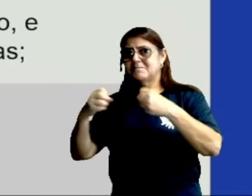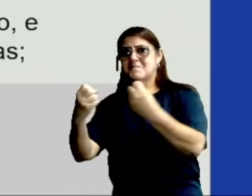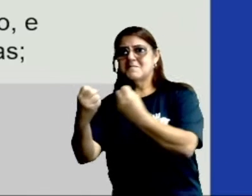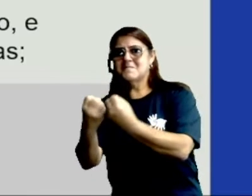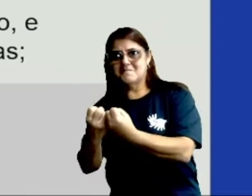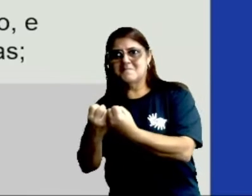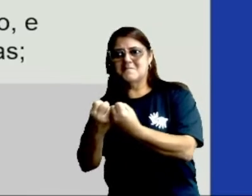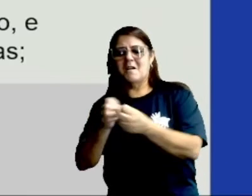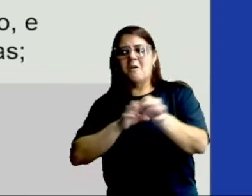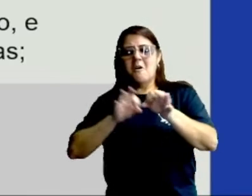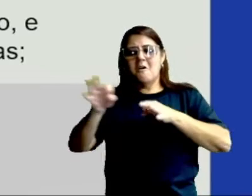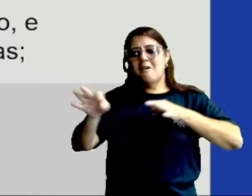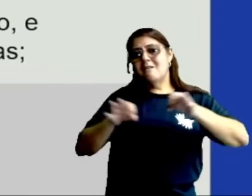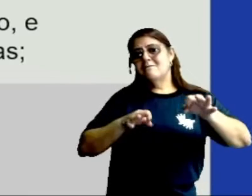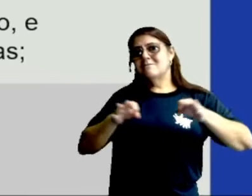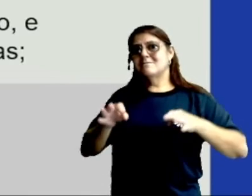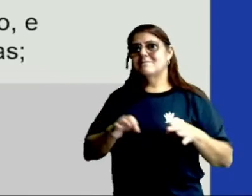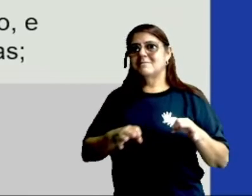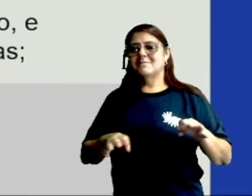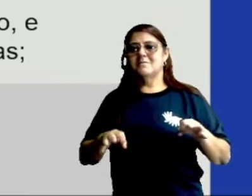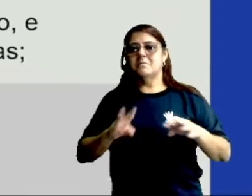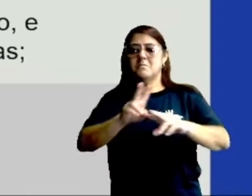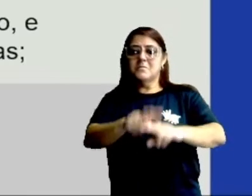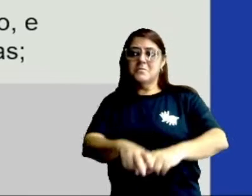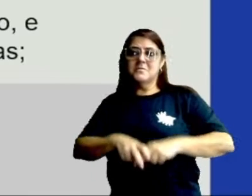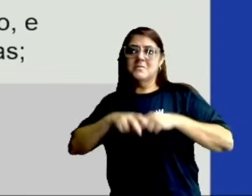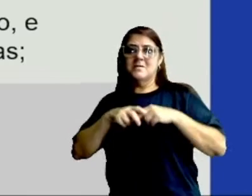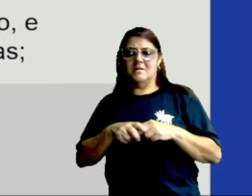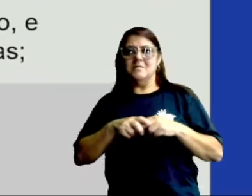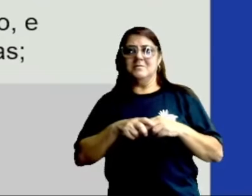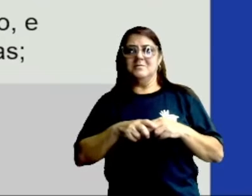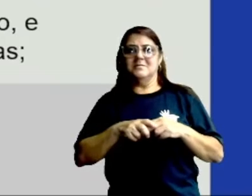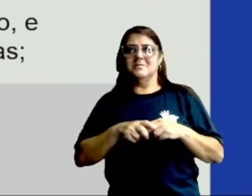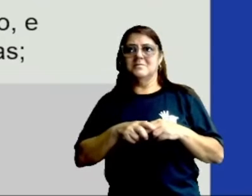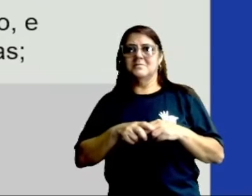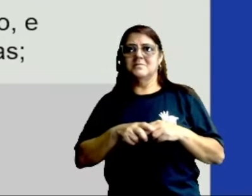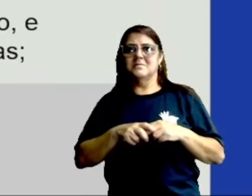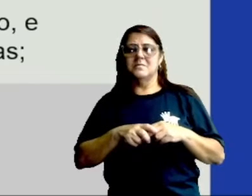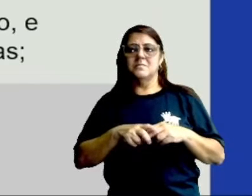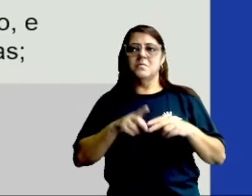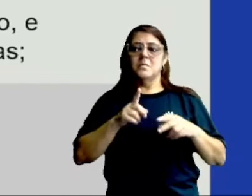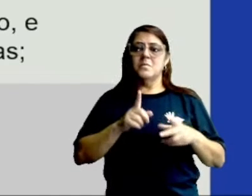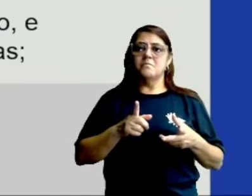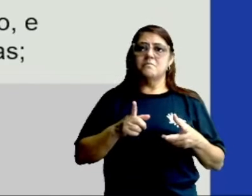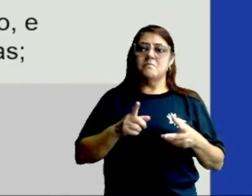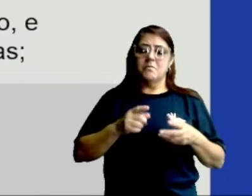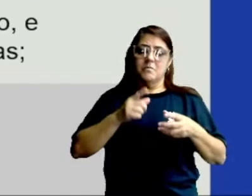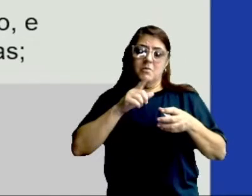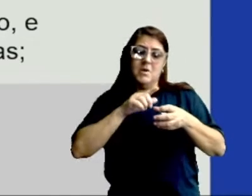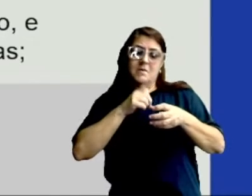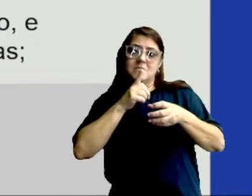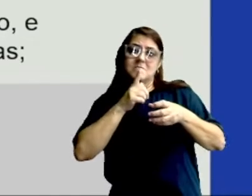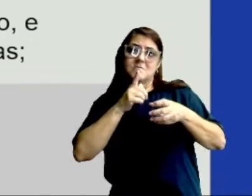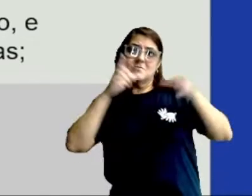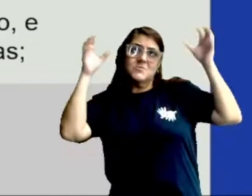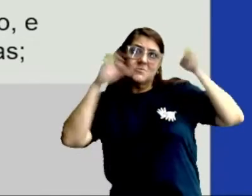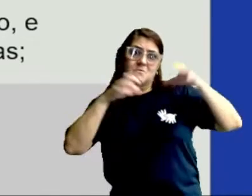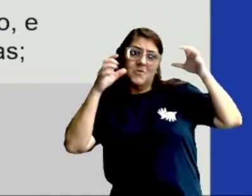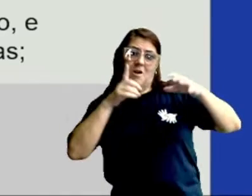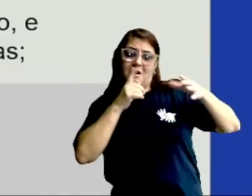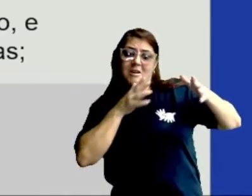por uma organizadas através da no ciclo né destes da do ciclo de Cheias